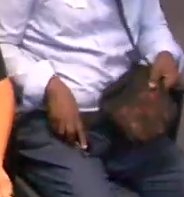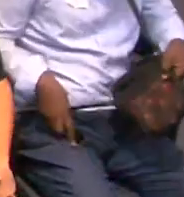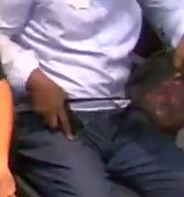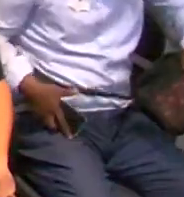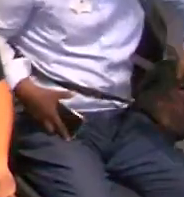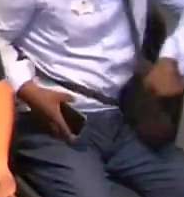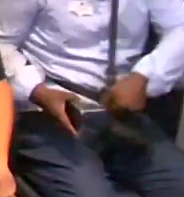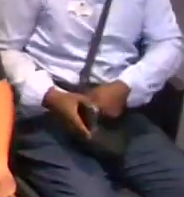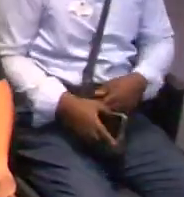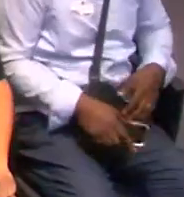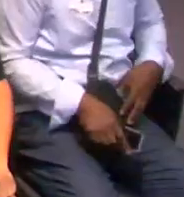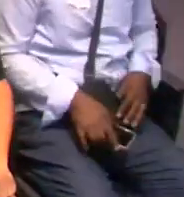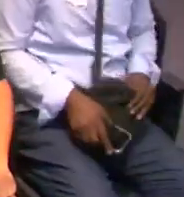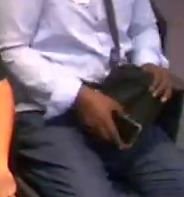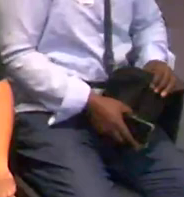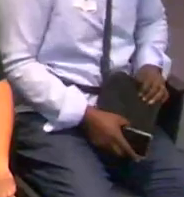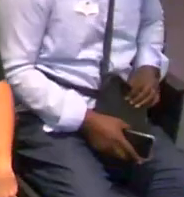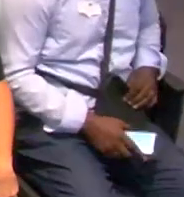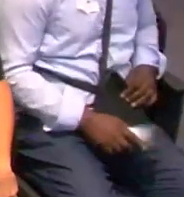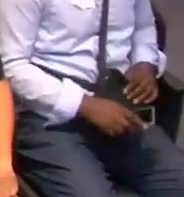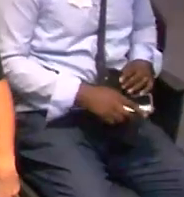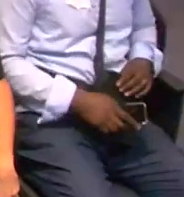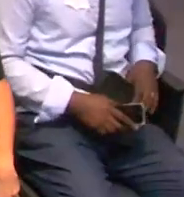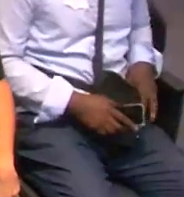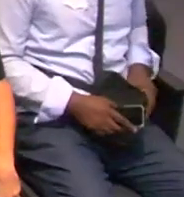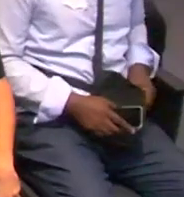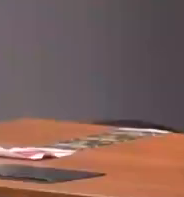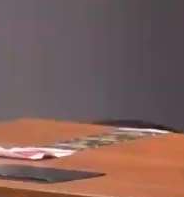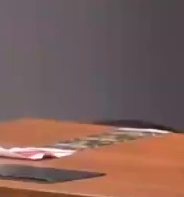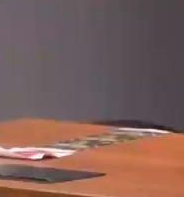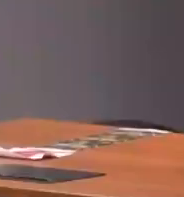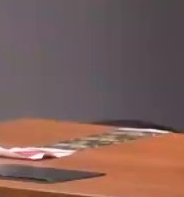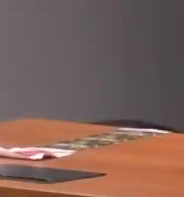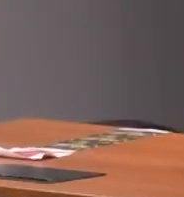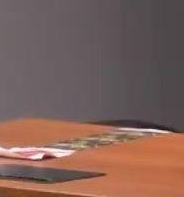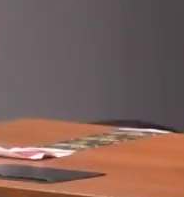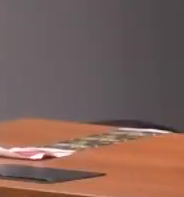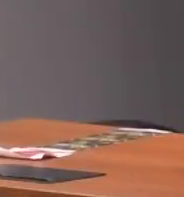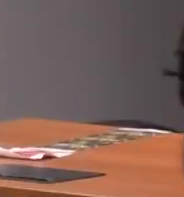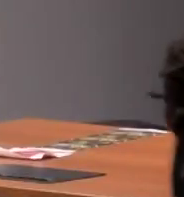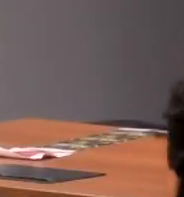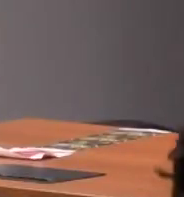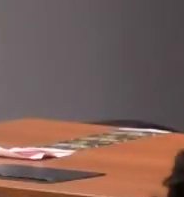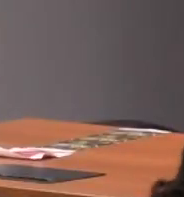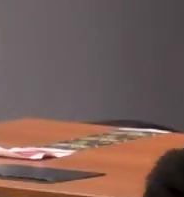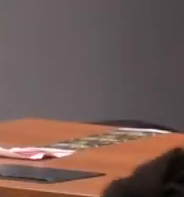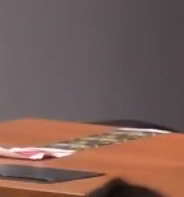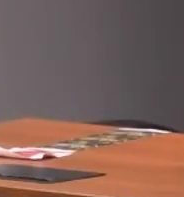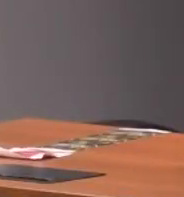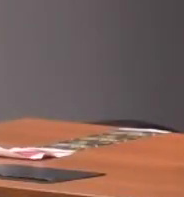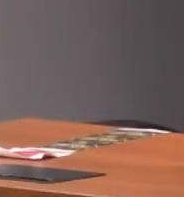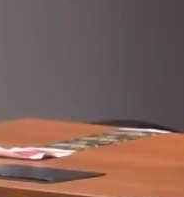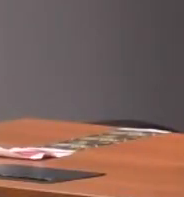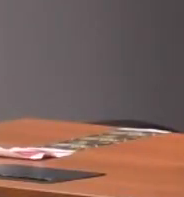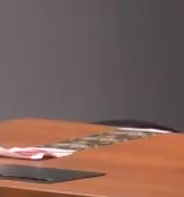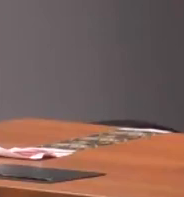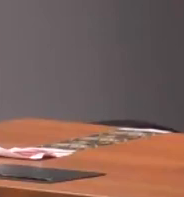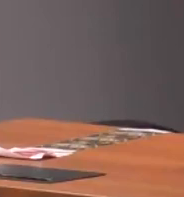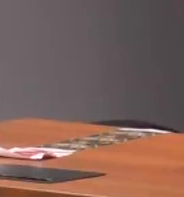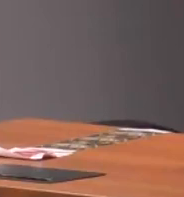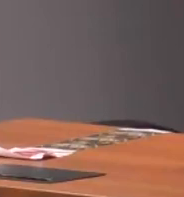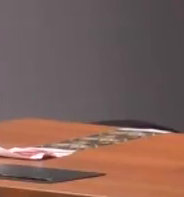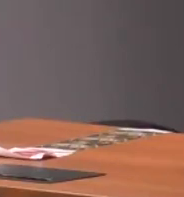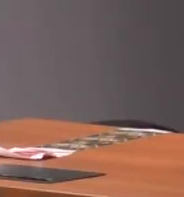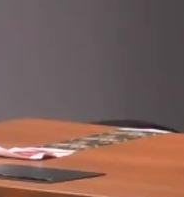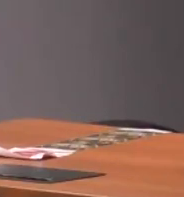Salve salve galera eu sou o Xande Mc queria lá do jacarezinho Manguinhos seu produtor